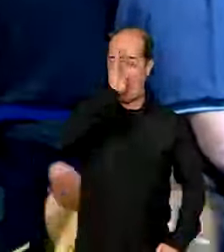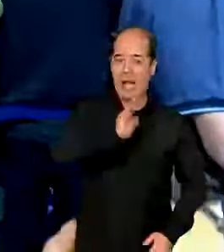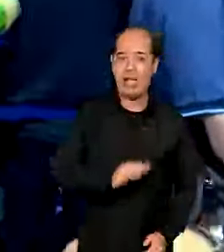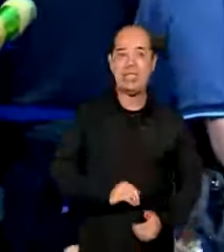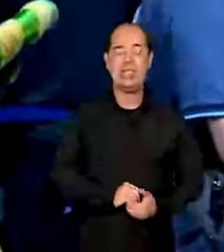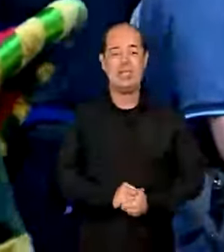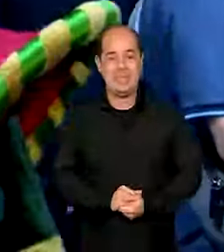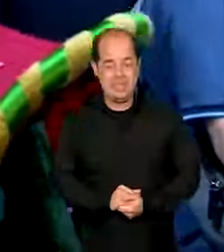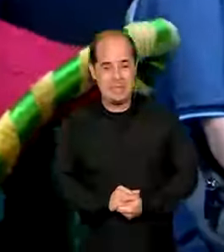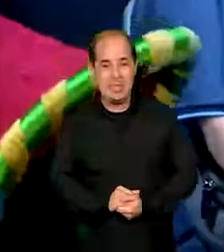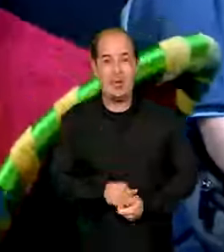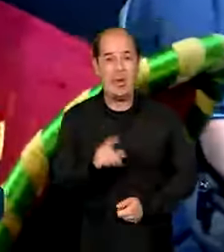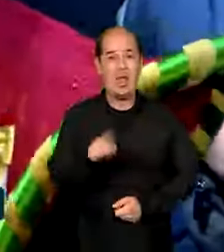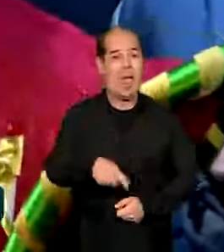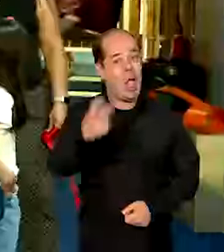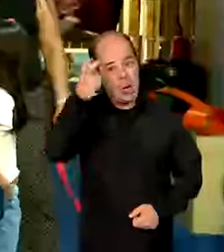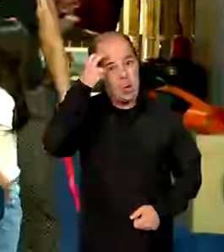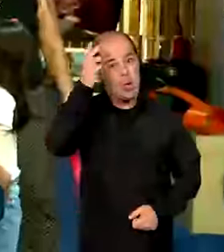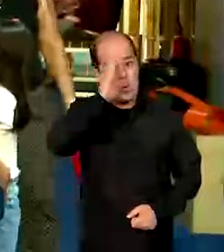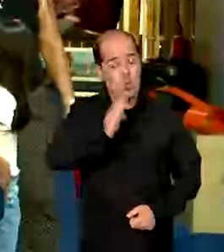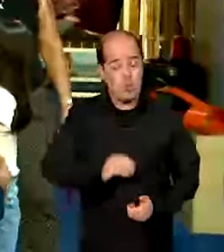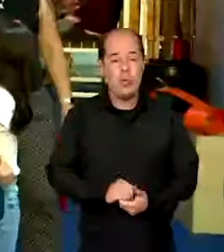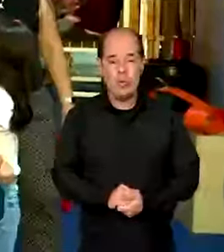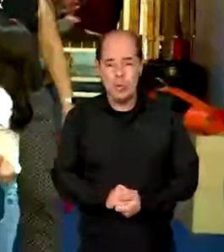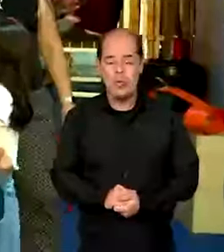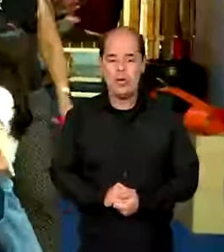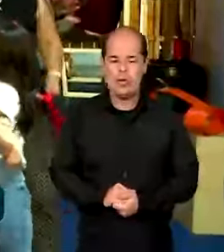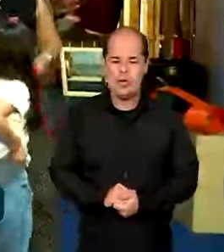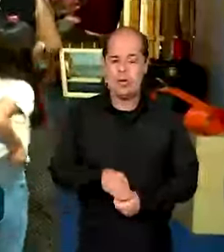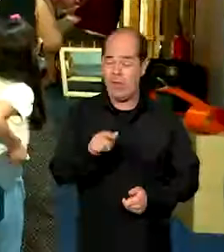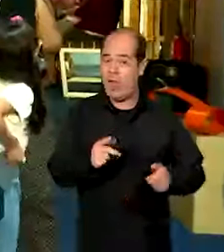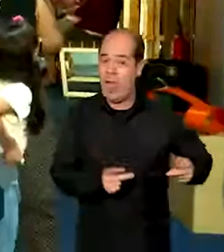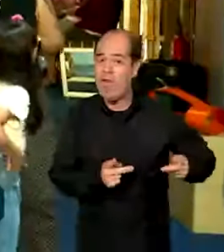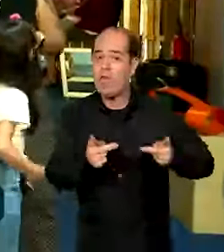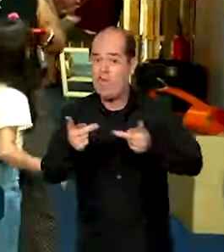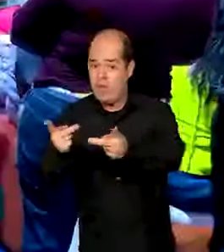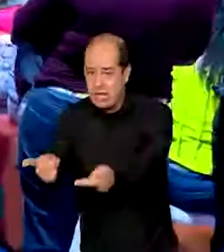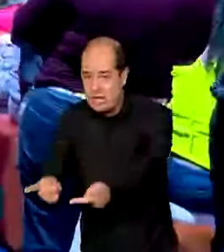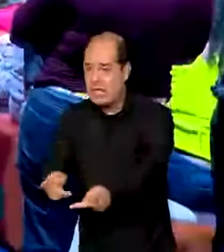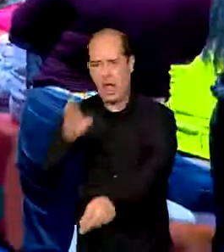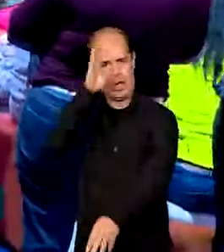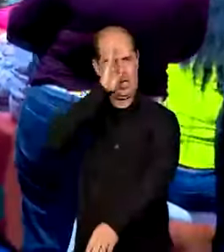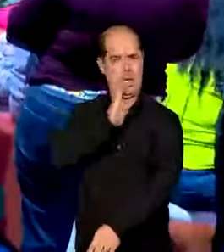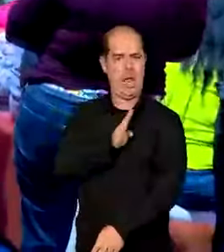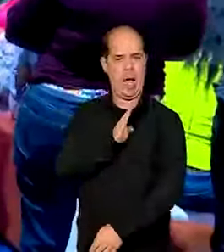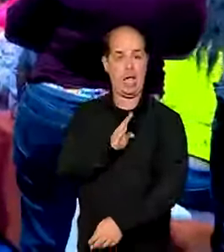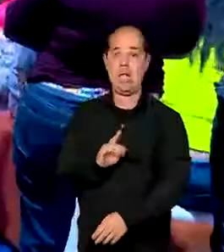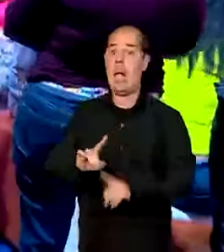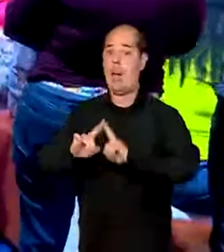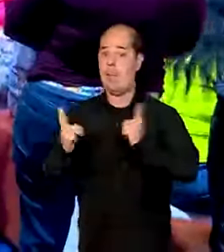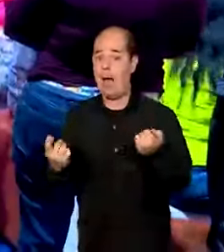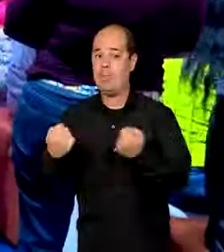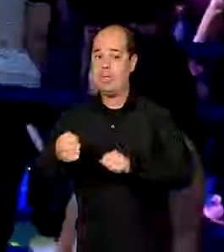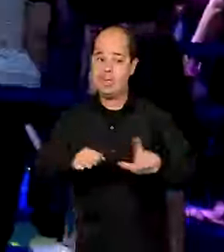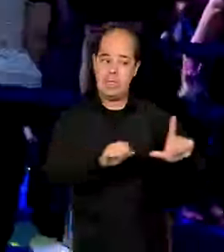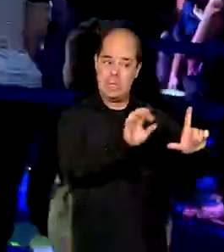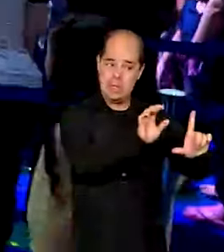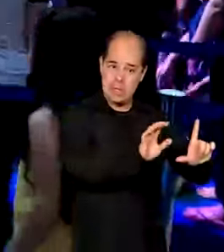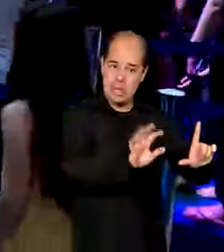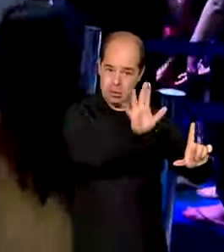a cultura brasileira, os ritmos brasileiros. Para visitar a atração, a entrada é gratuita, mas tem que agendar horário no